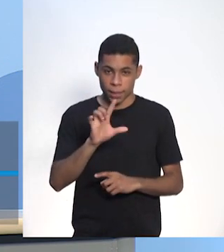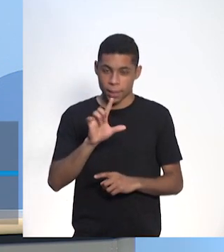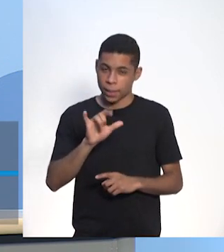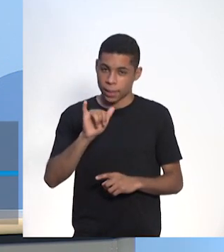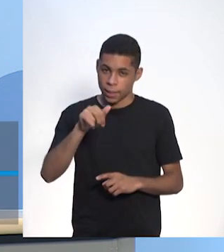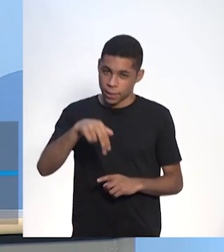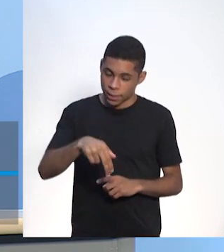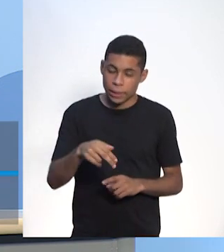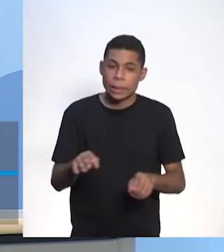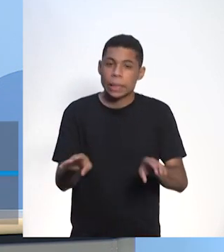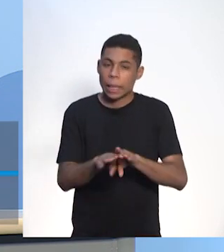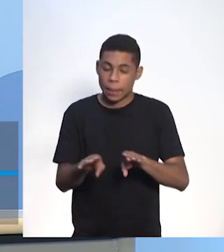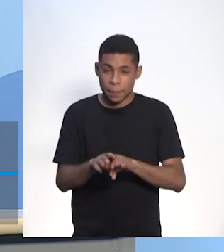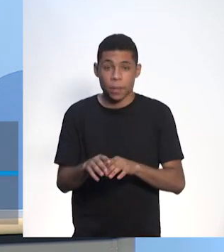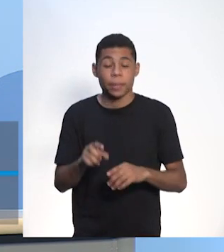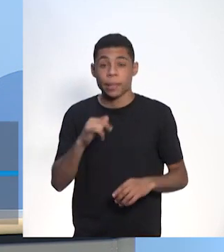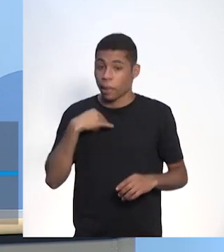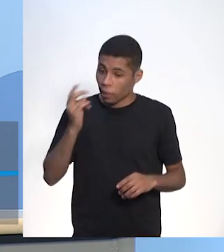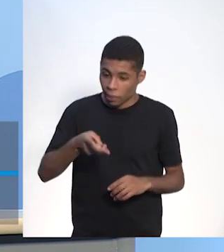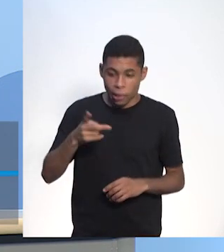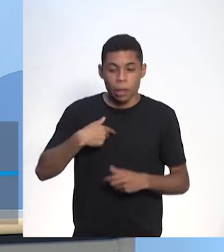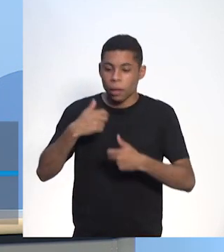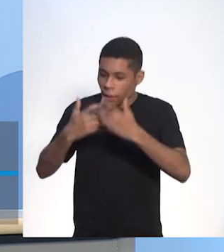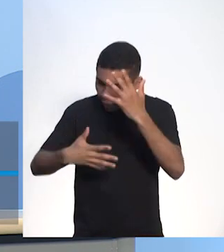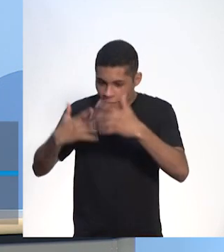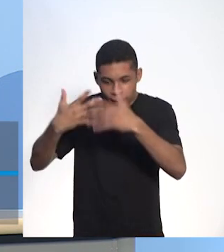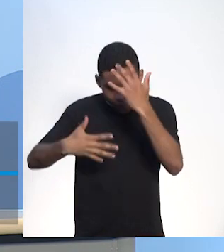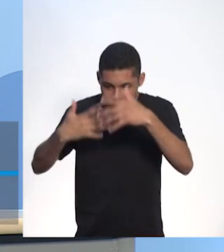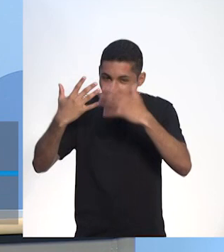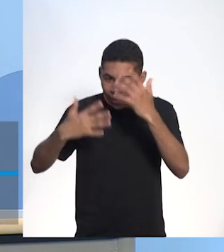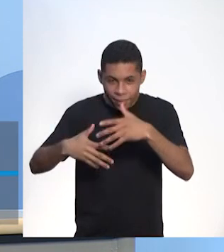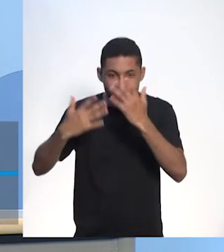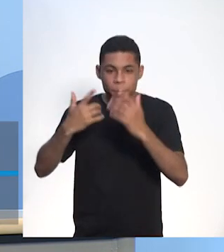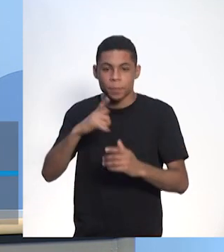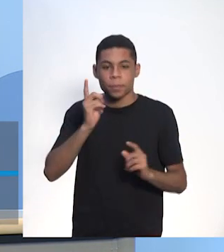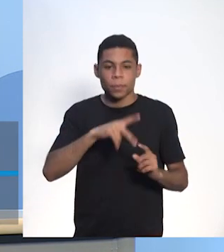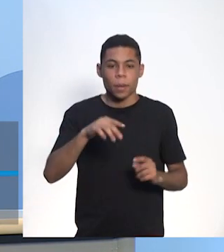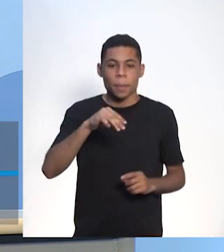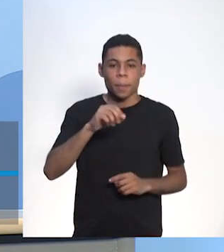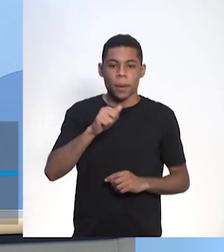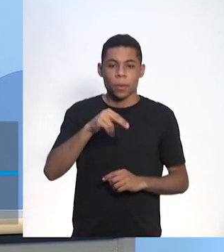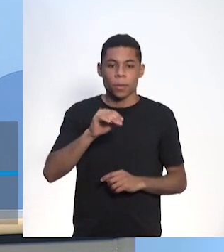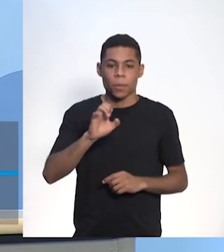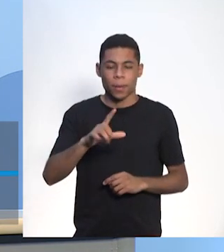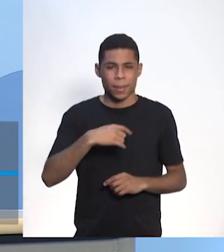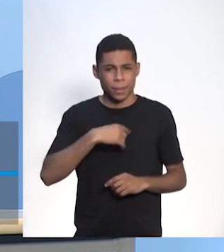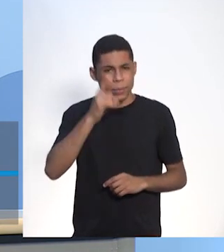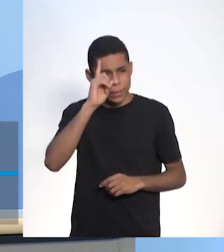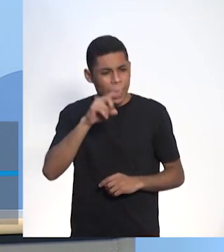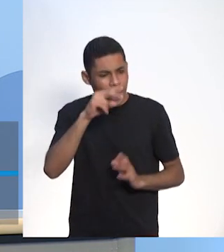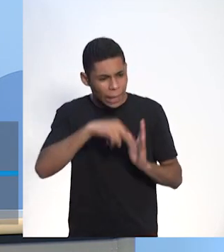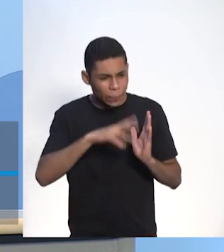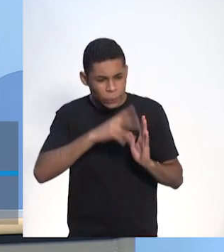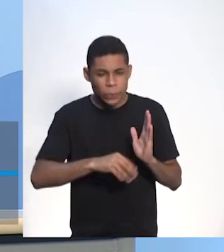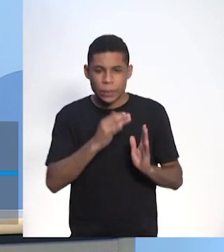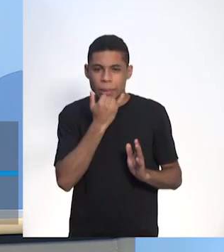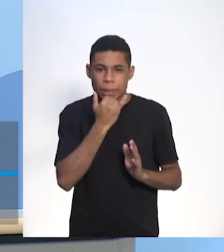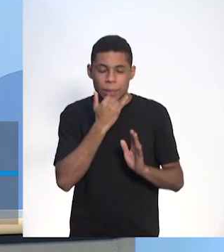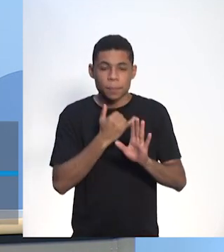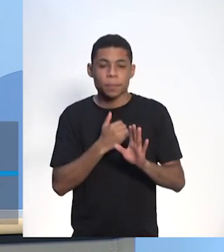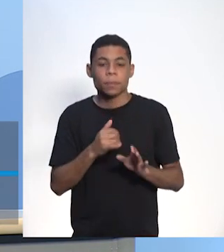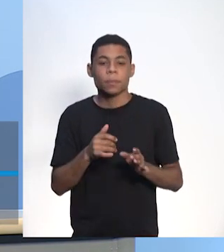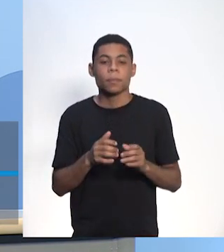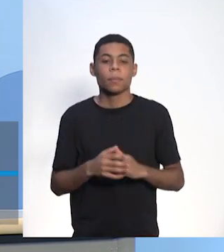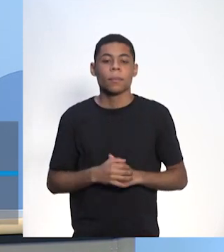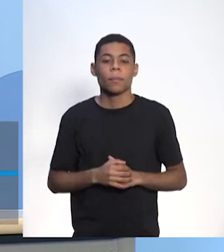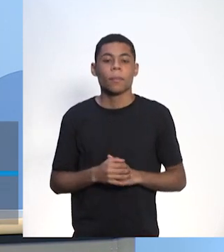também. E se eu continuar, eu vou ficar aqui, ó. A galera lá Mandaram da muito Professor bem, né? Manuel, eu não vou saber ler o resto, tá, gente? Desculpa. Da